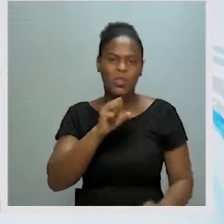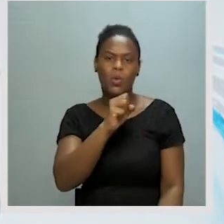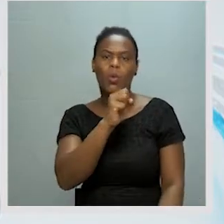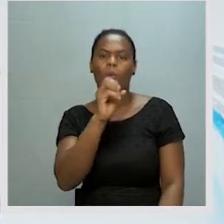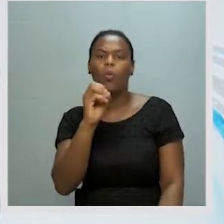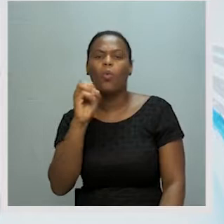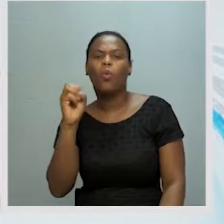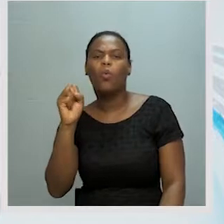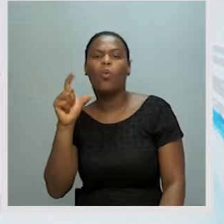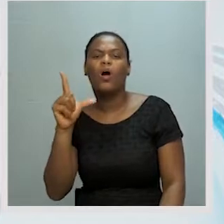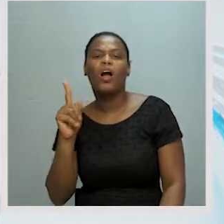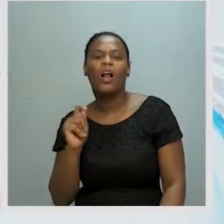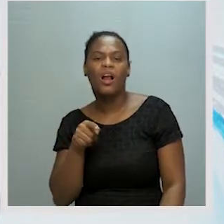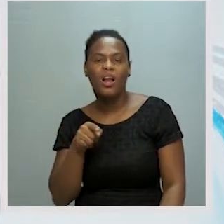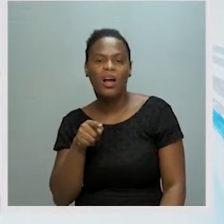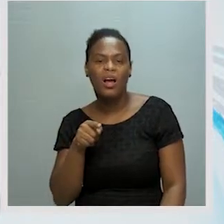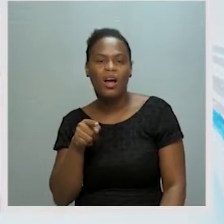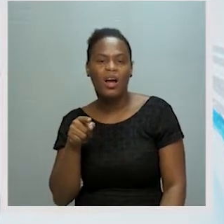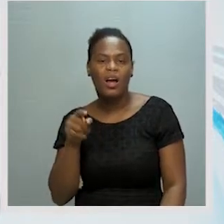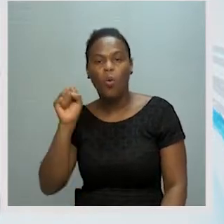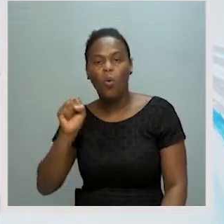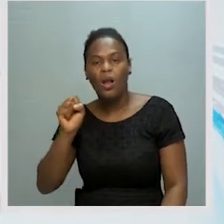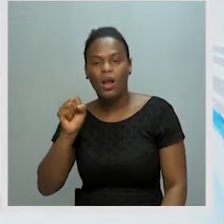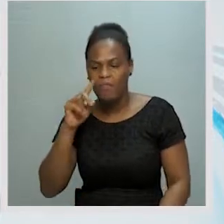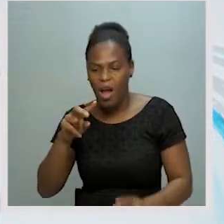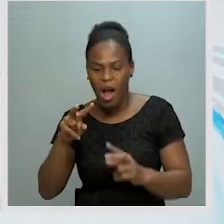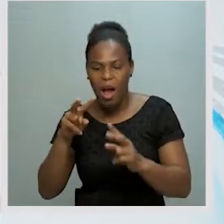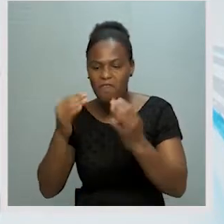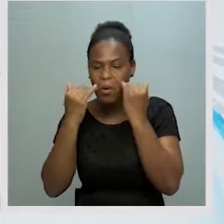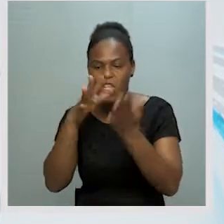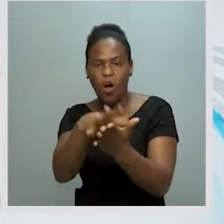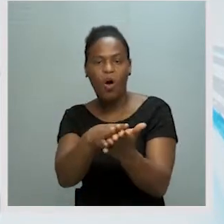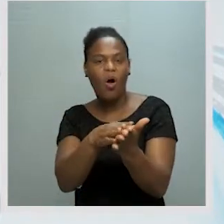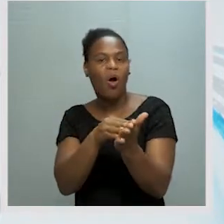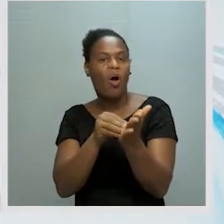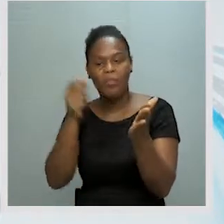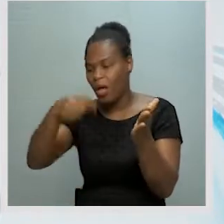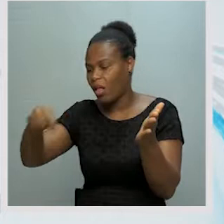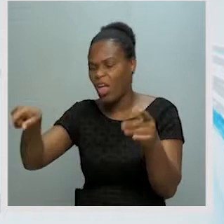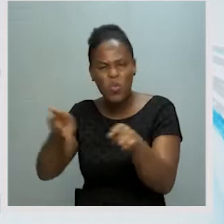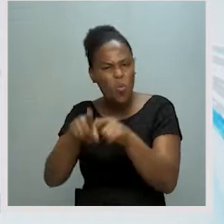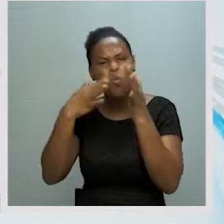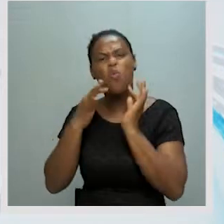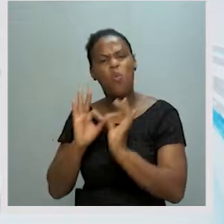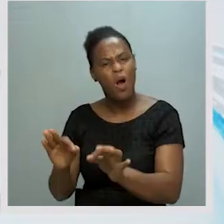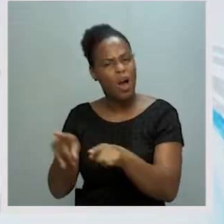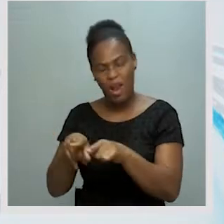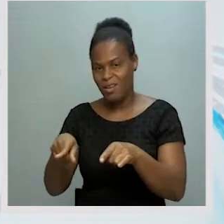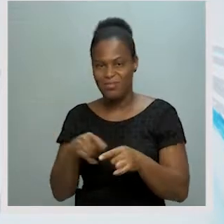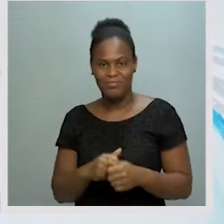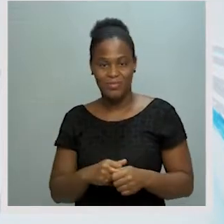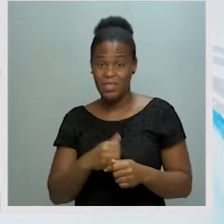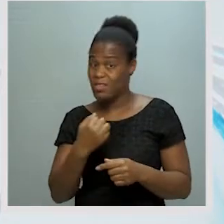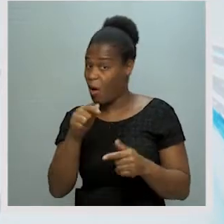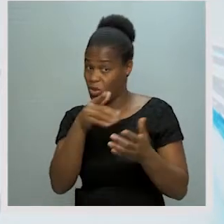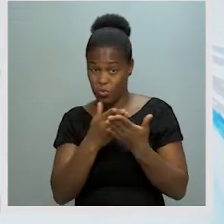e começam logo a tirar informações. Outros copiam e colocam assim como está. Não é isto que